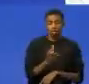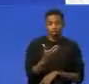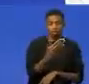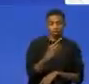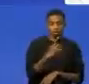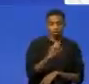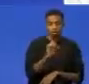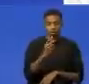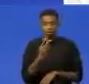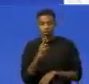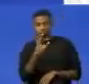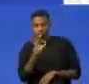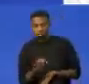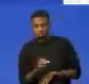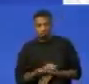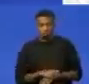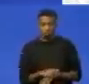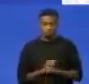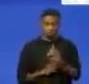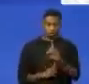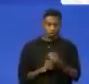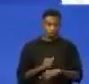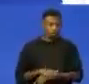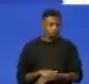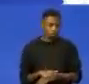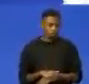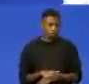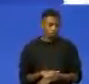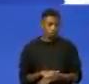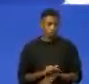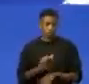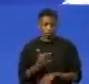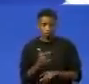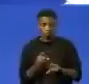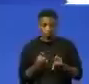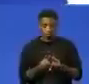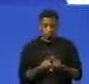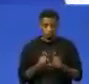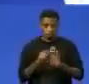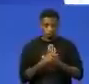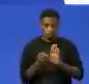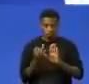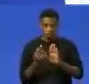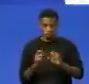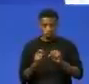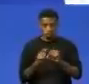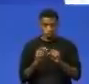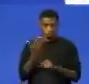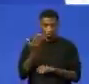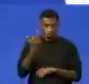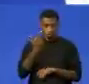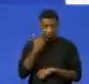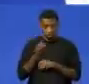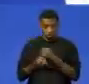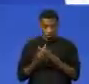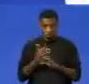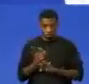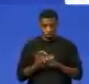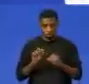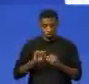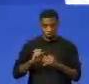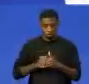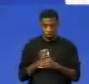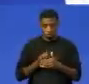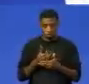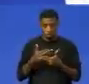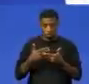questão 102, alternativa D. Próxima questão é aquela que falava na Idade Média para elaborar preparados a partir